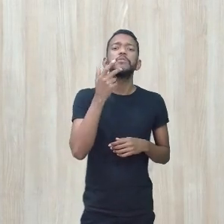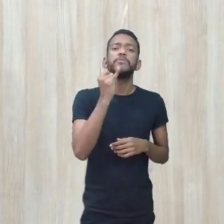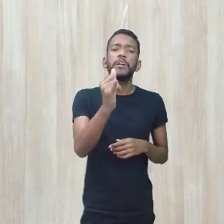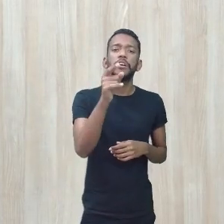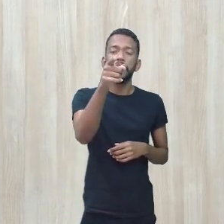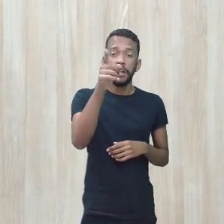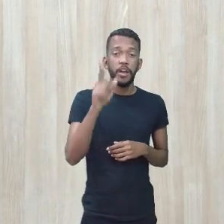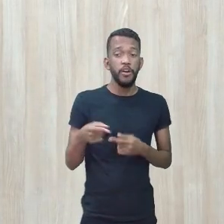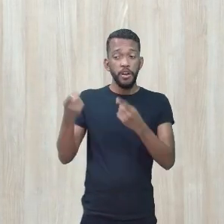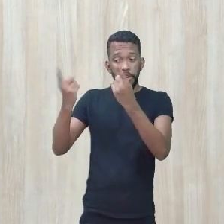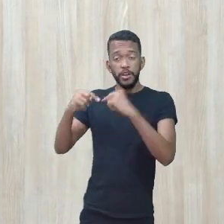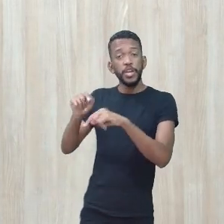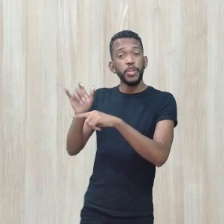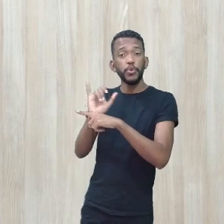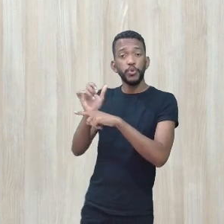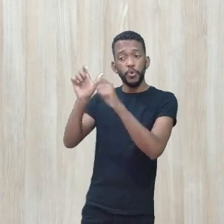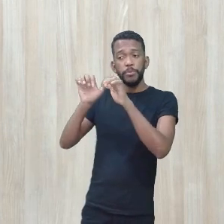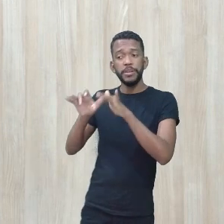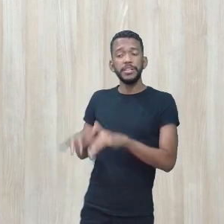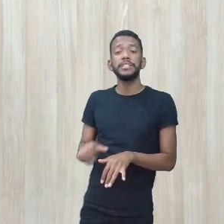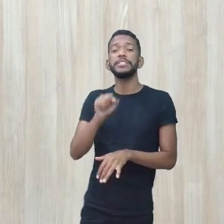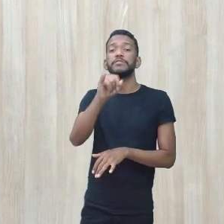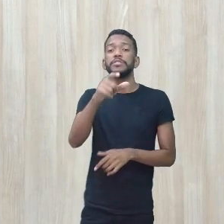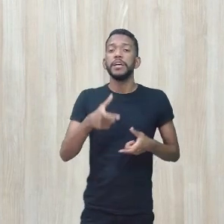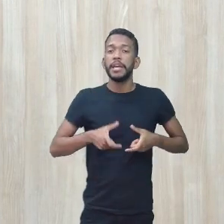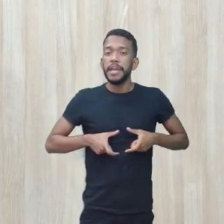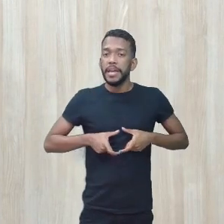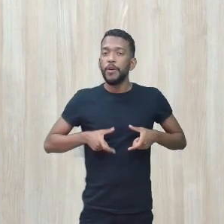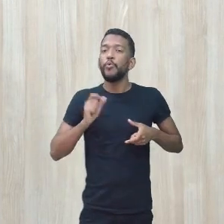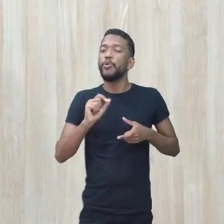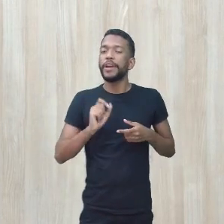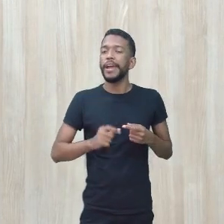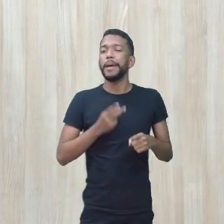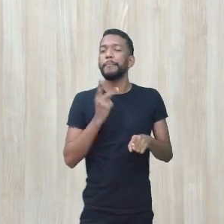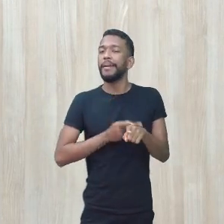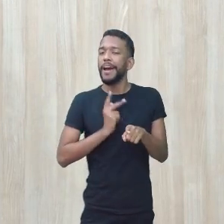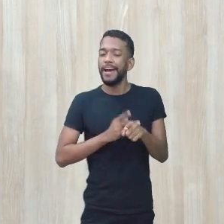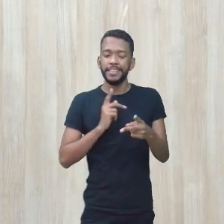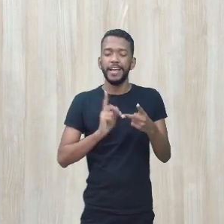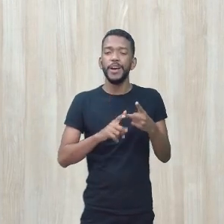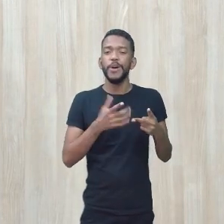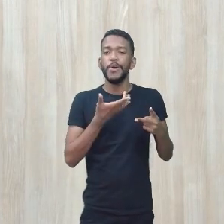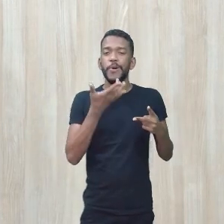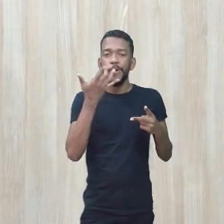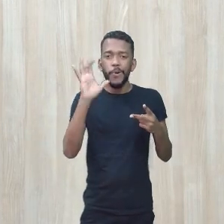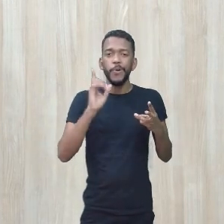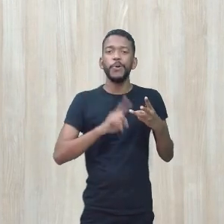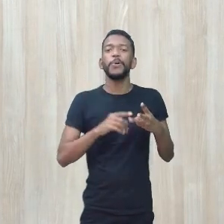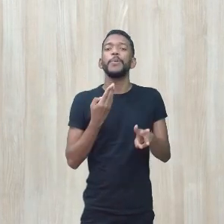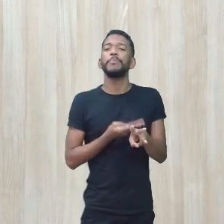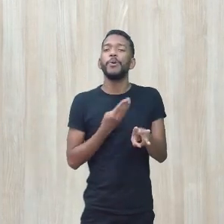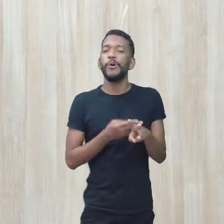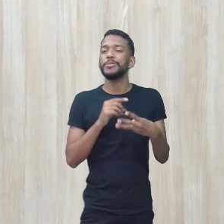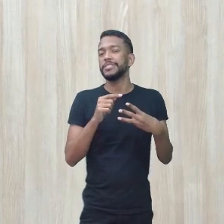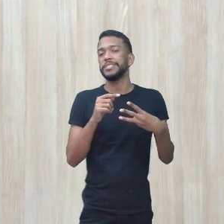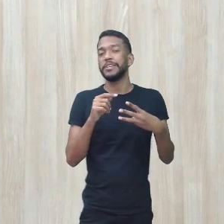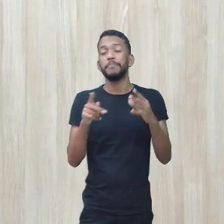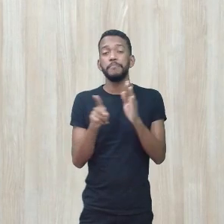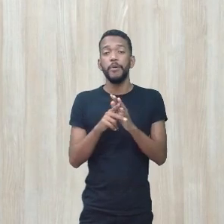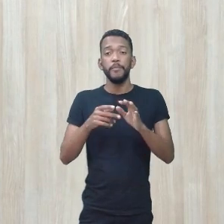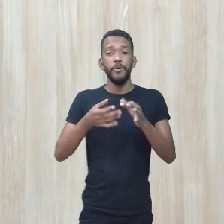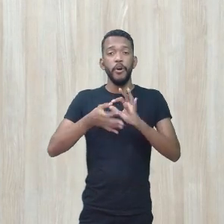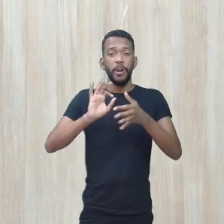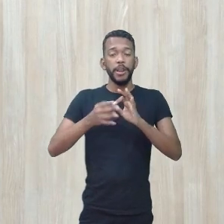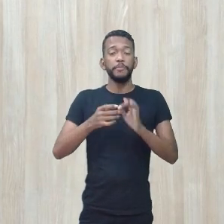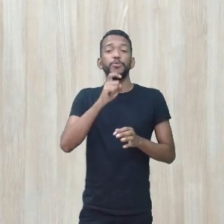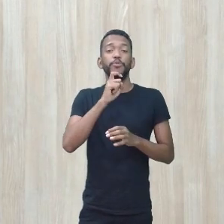você lá nos comentários no YouTube se você é medalha de prata, de ouro, de bronze, dos Jogos